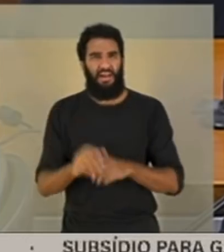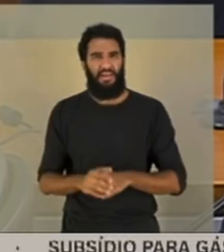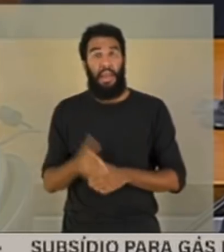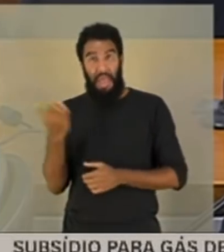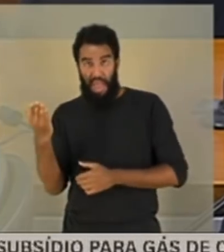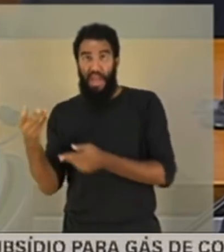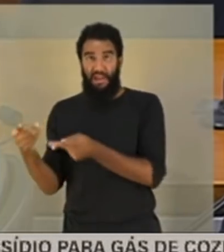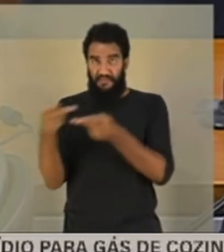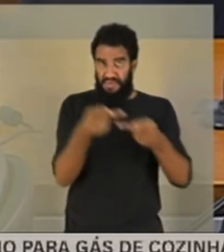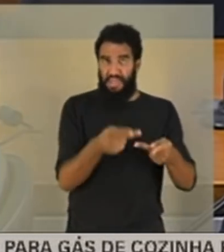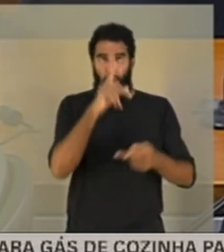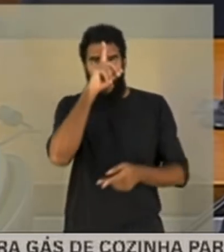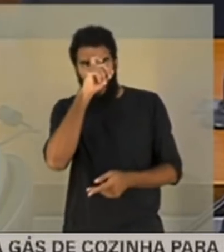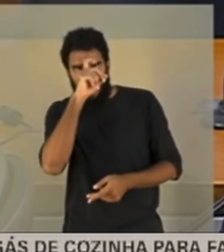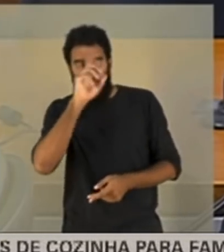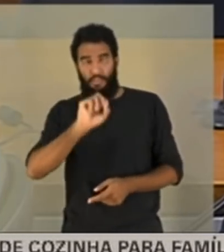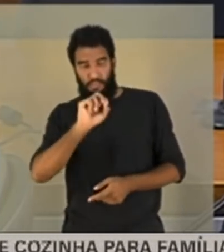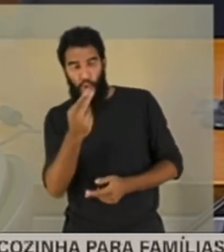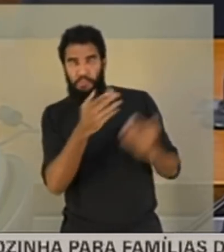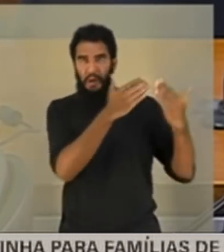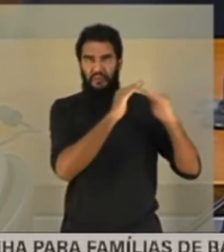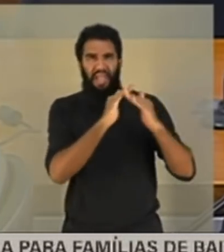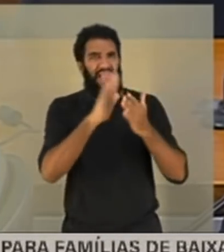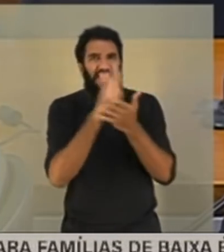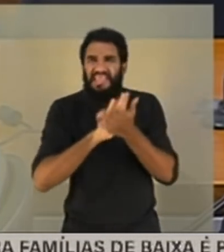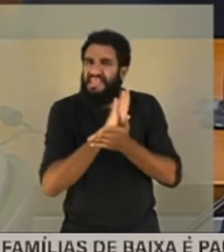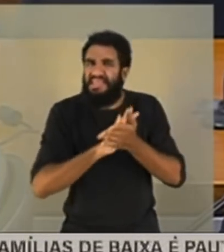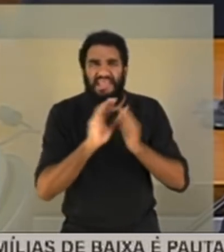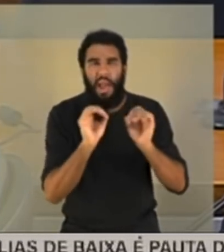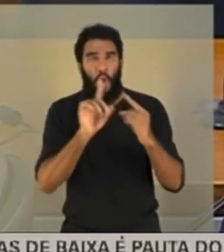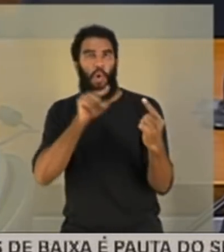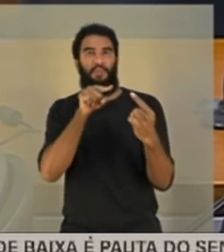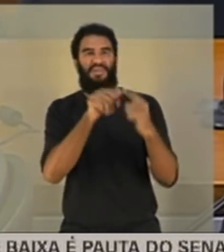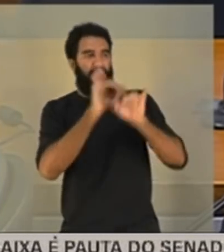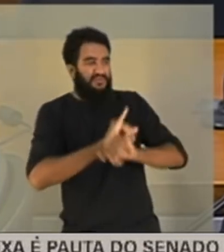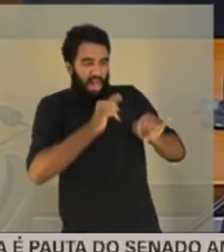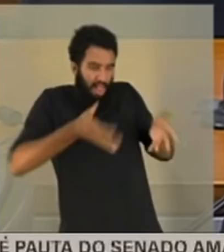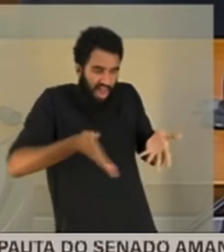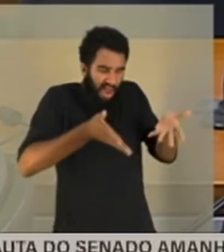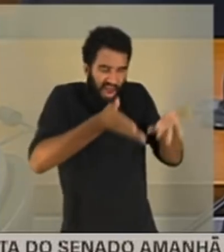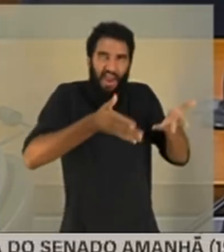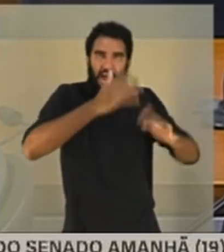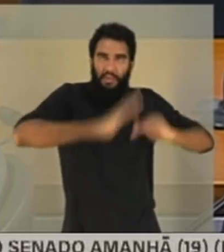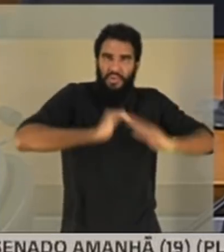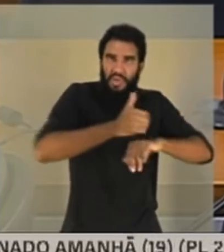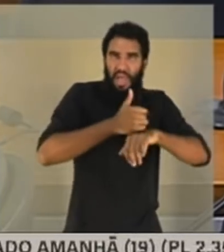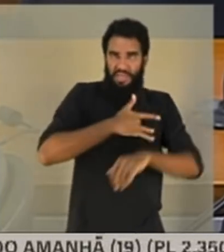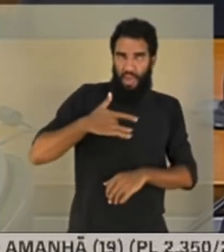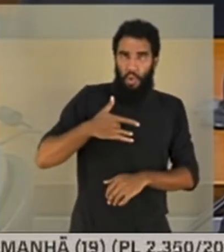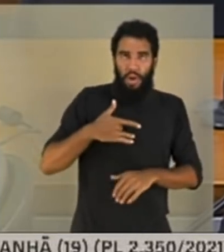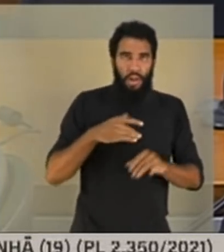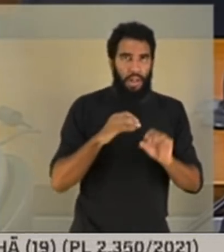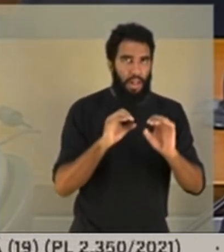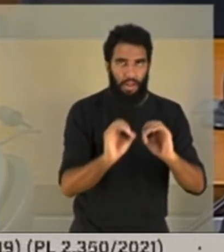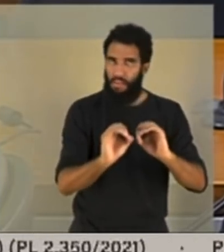tenha visitado, hospital para o qual tenha se dirigido, a fim de comunicar ânimo aos nossos profissionais de saúde.